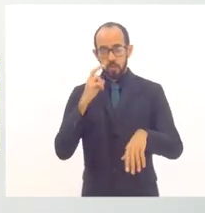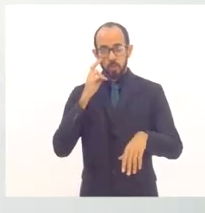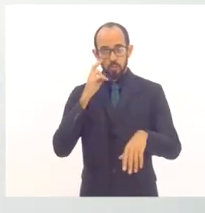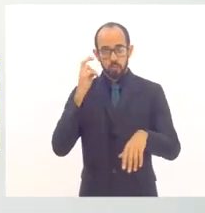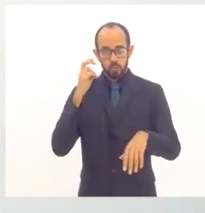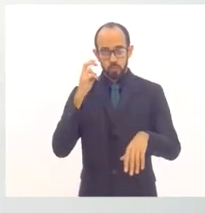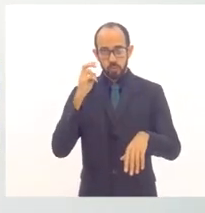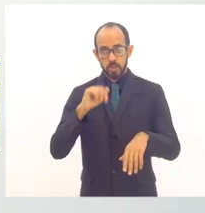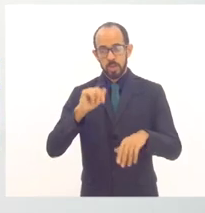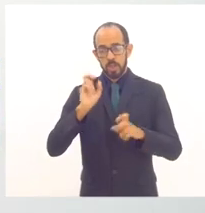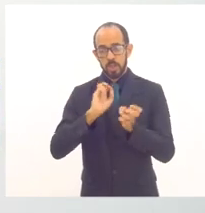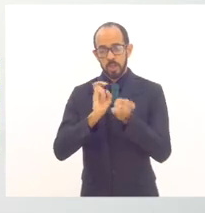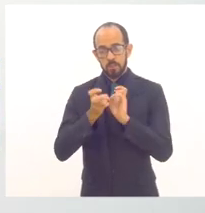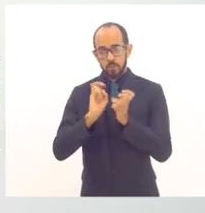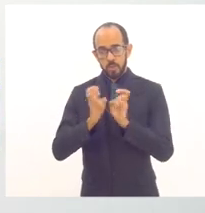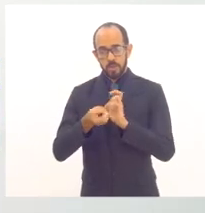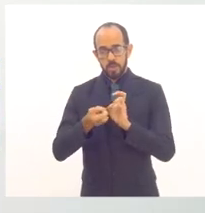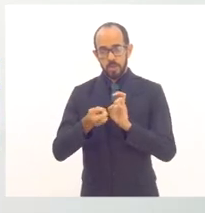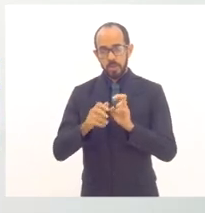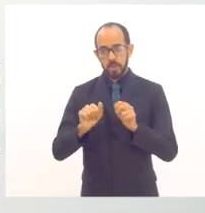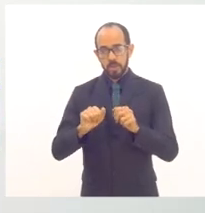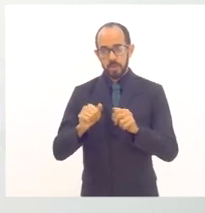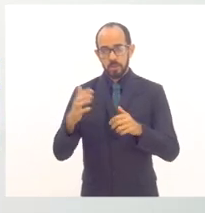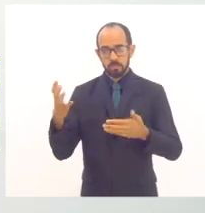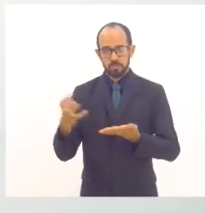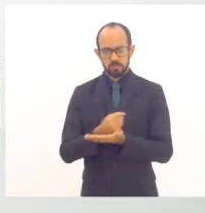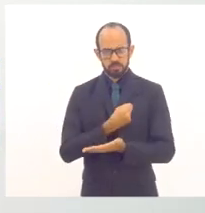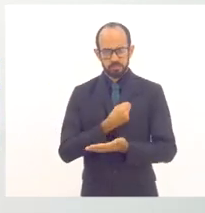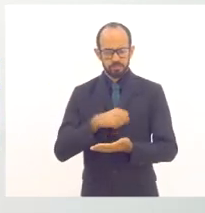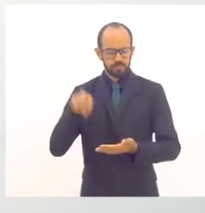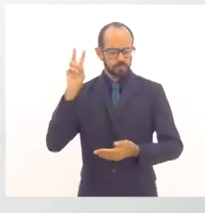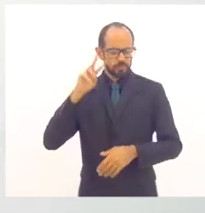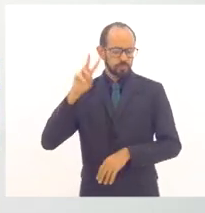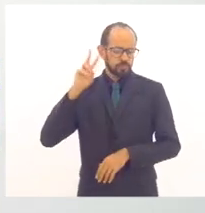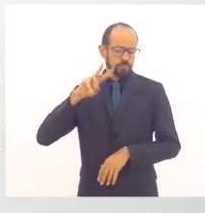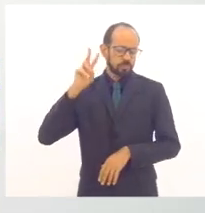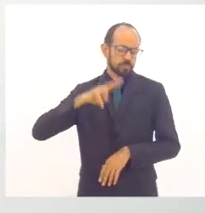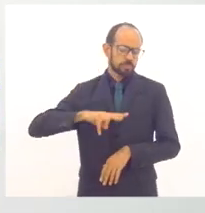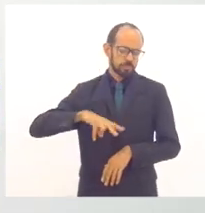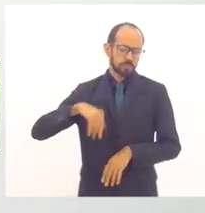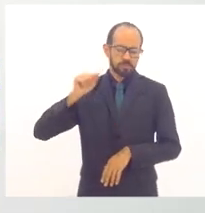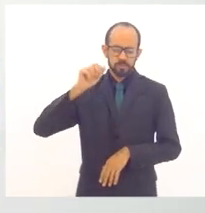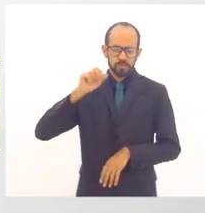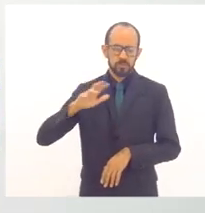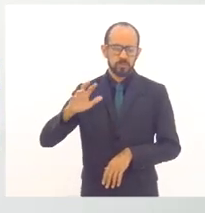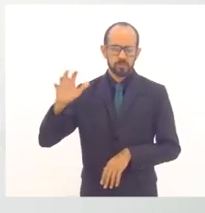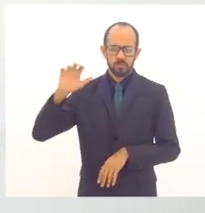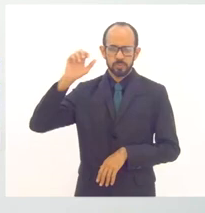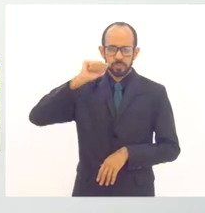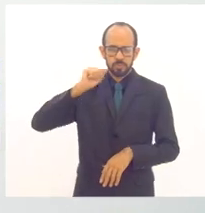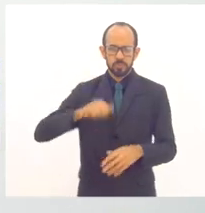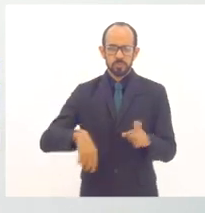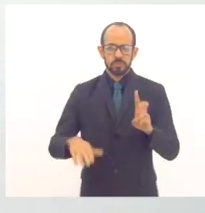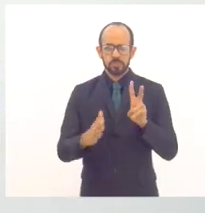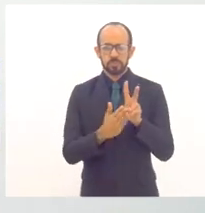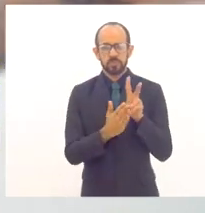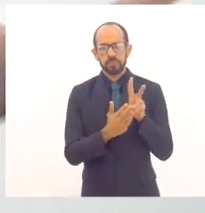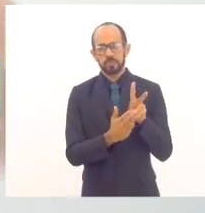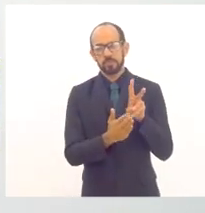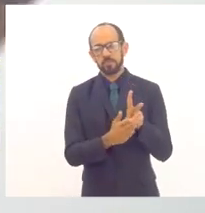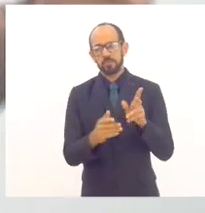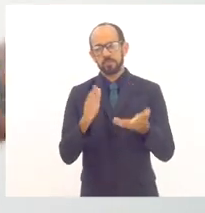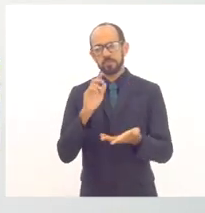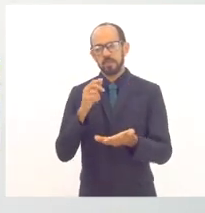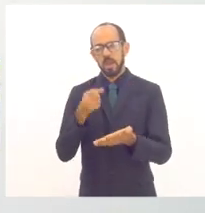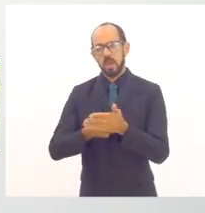cultura, a capoeira, o resgate histórico, né, da cultura africana, indígena, a luta contra o